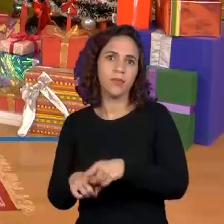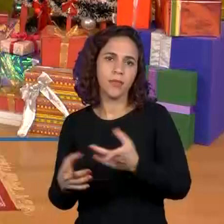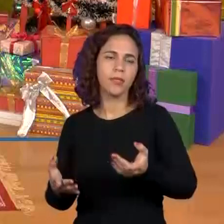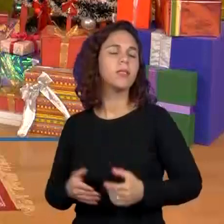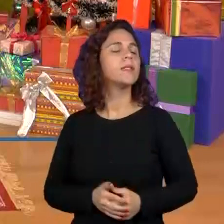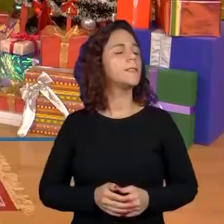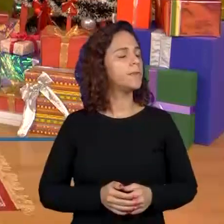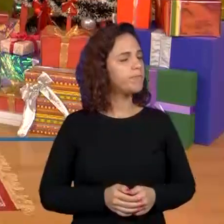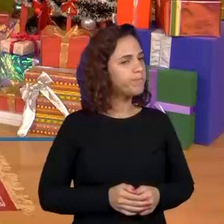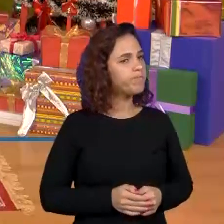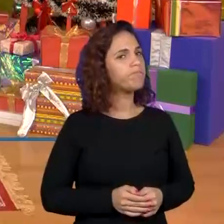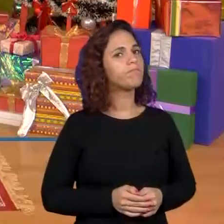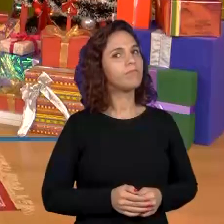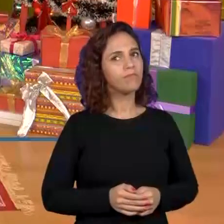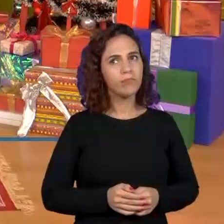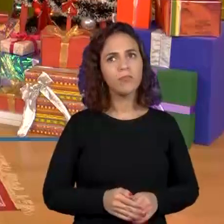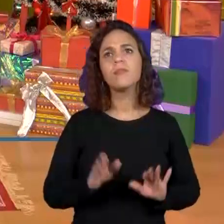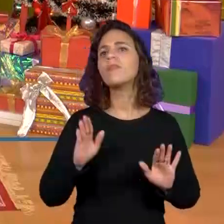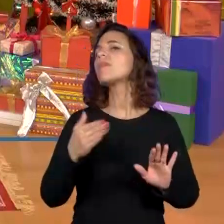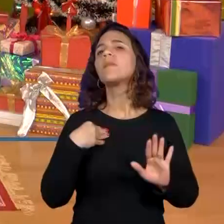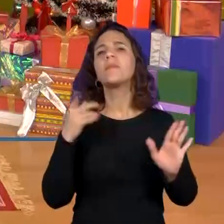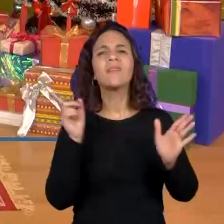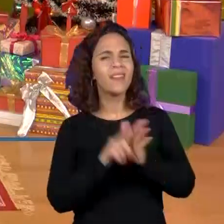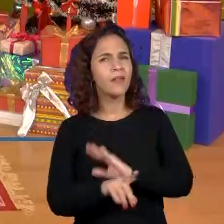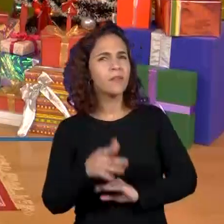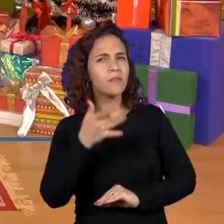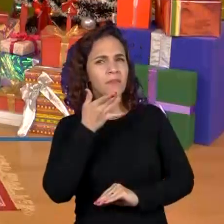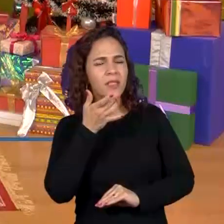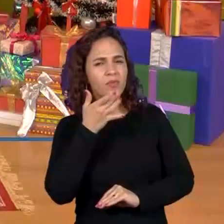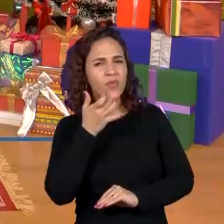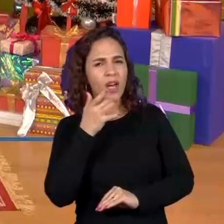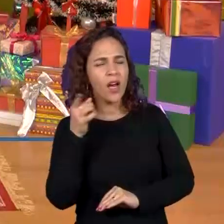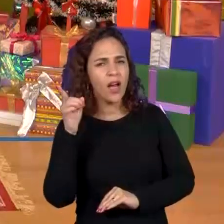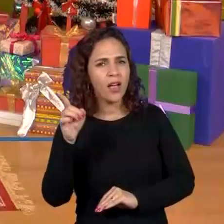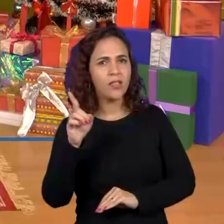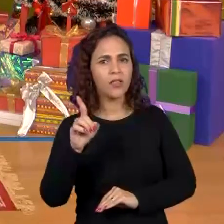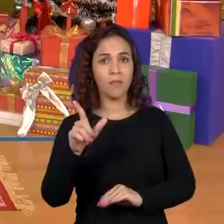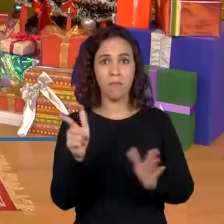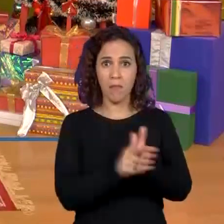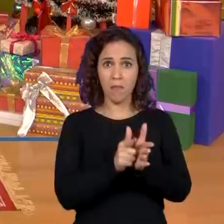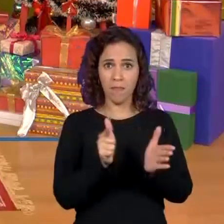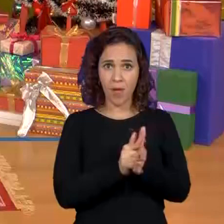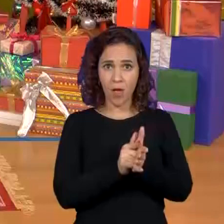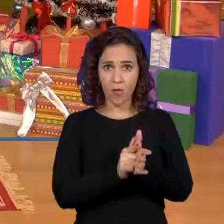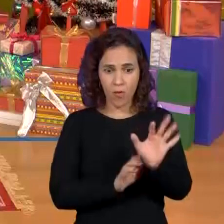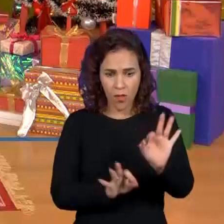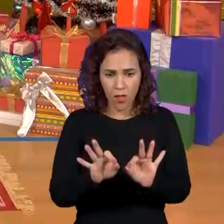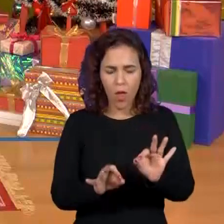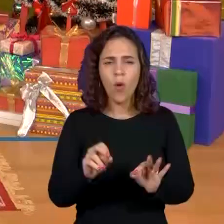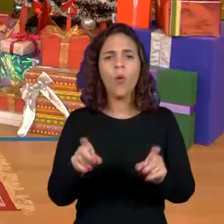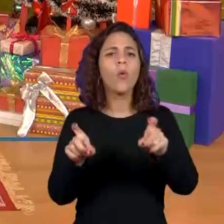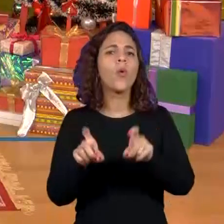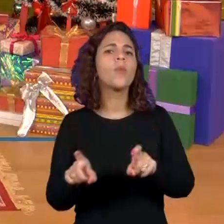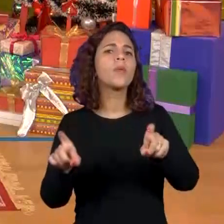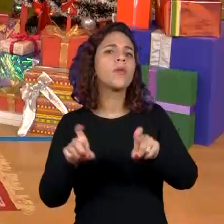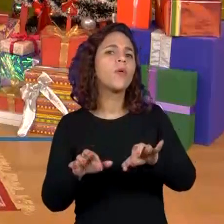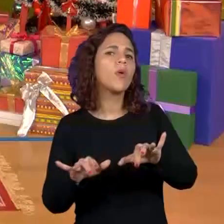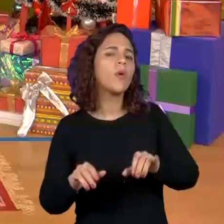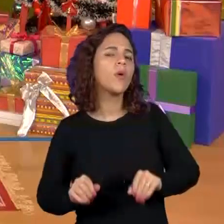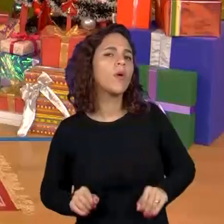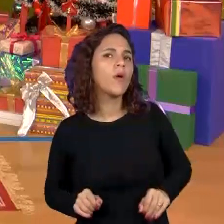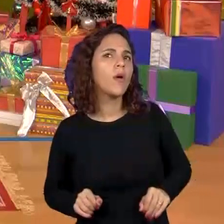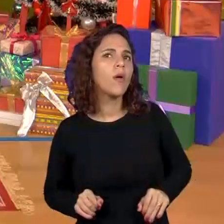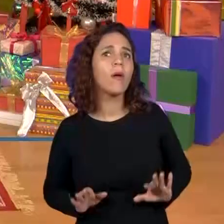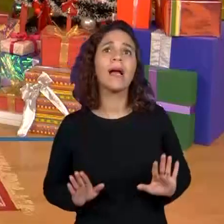muitos gráficos. E fica mais fácil montar um gráfico no papel ou no computador? Eu acho que